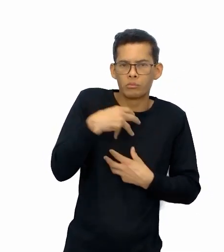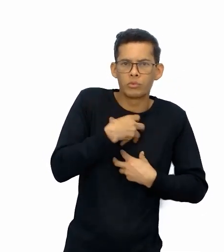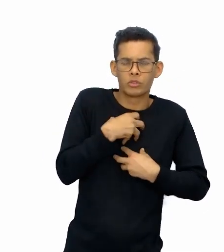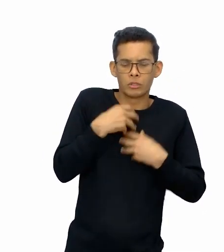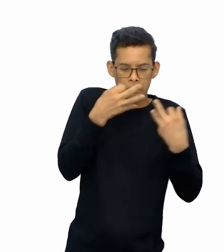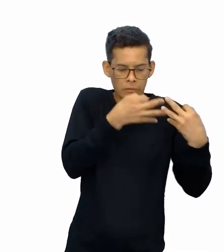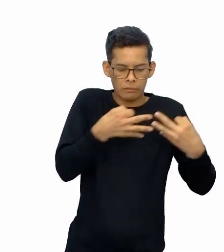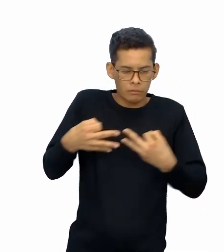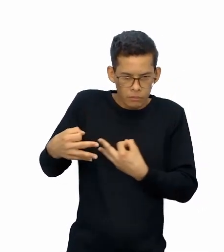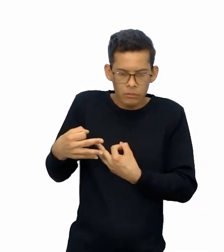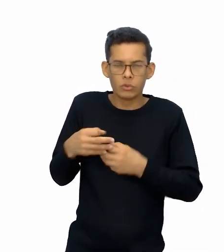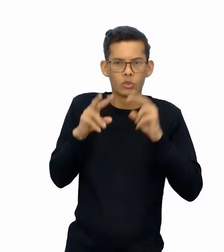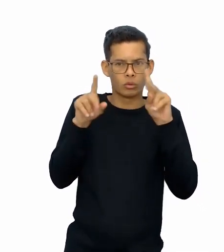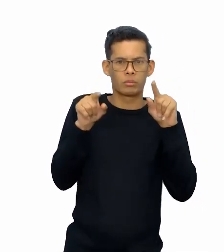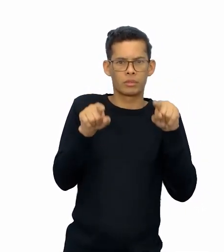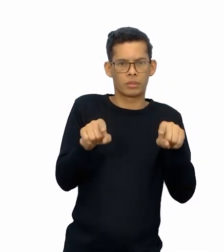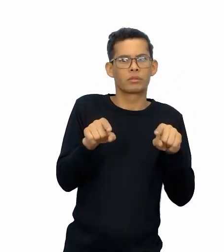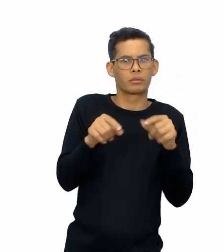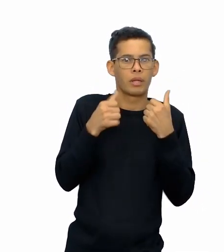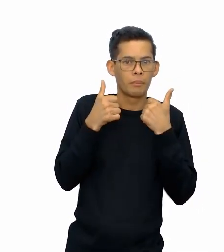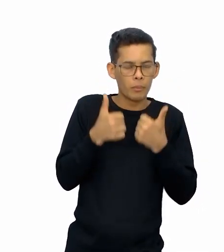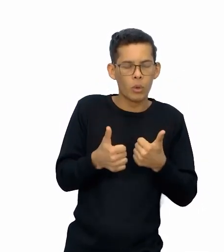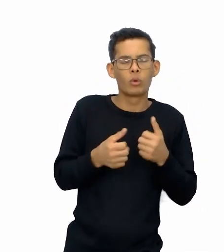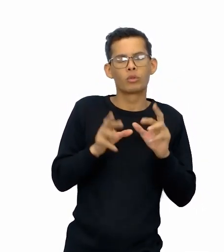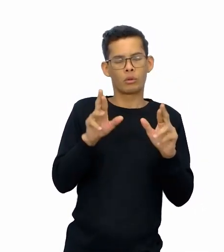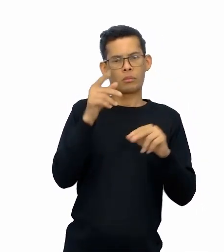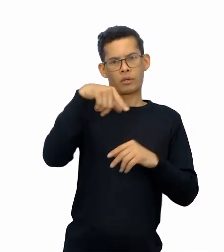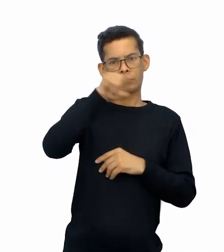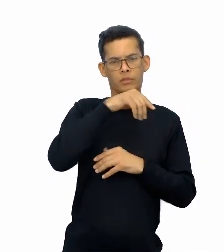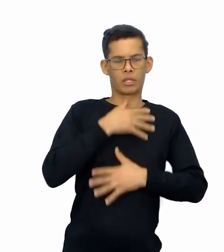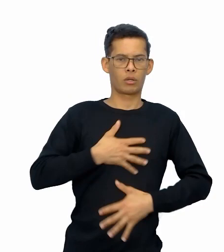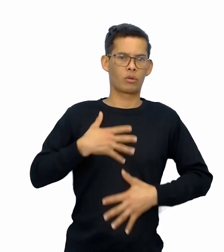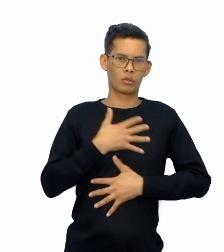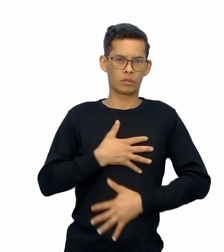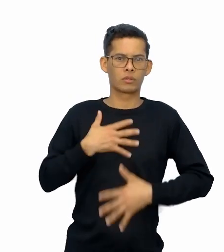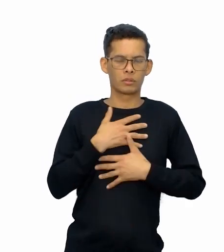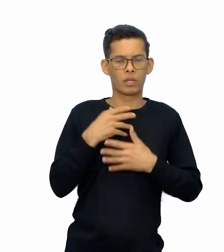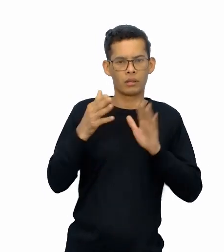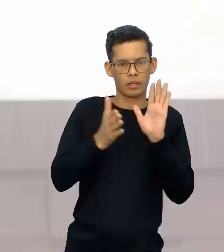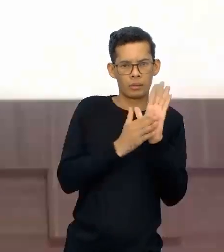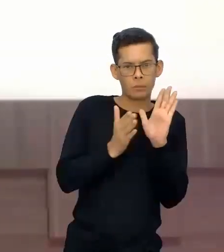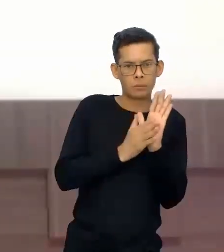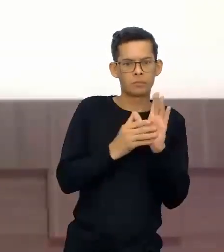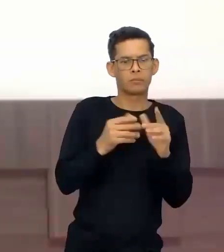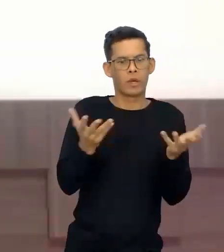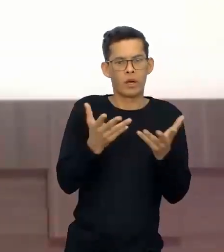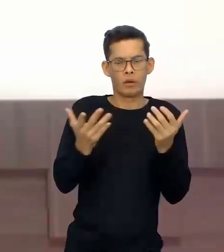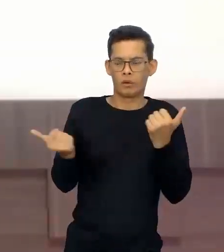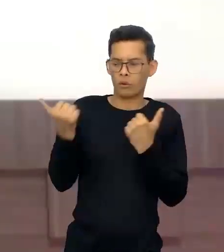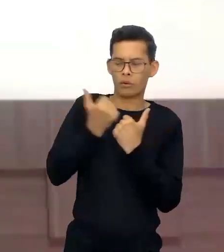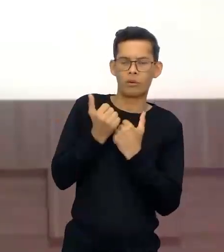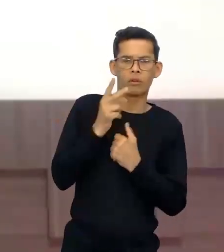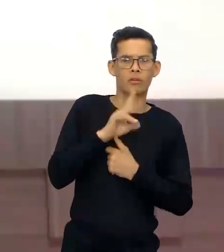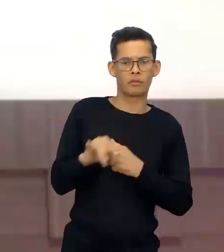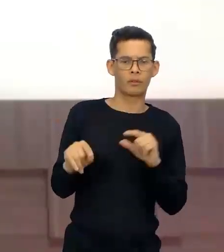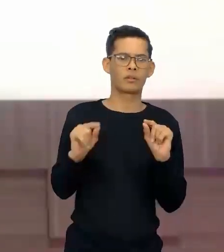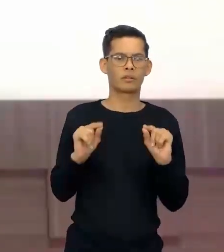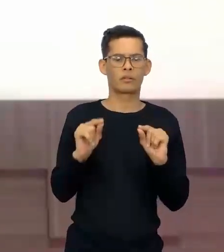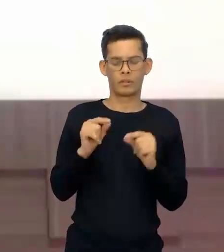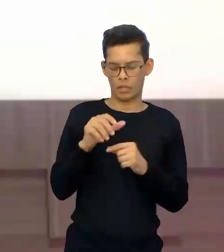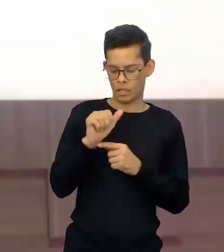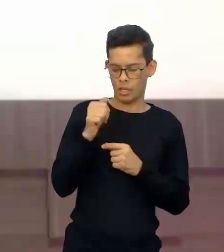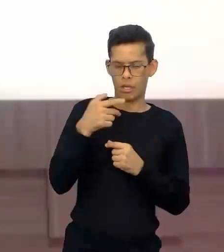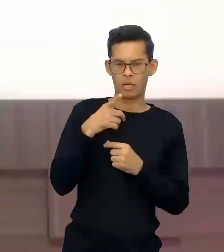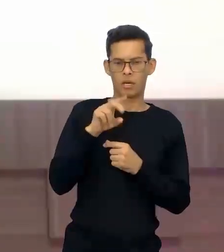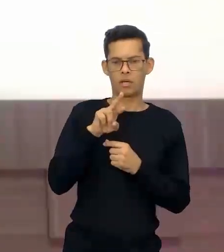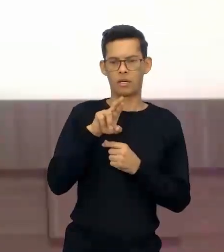para esses efluentes, tá bom? Bom, espero que vocês tenham gostado aí da proposta e agora eu passo a palavra para a Andréia,